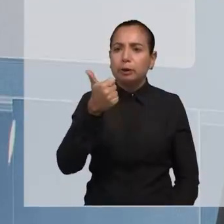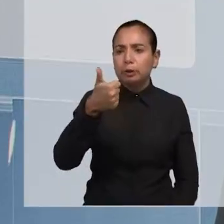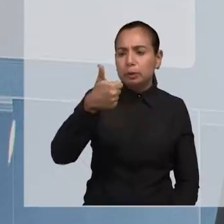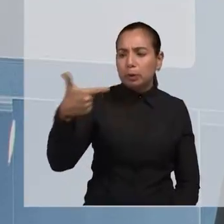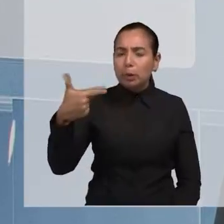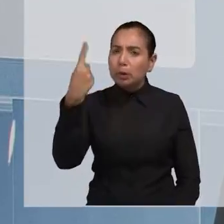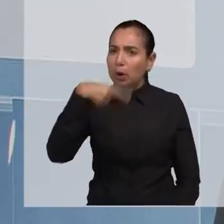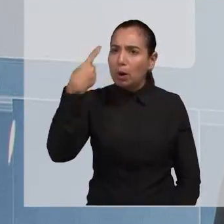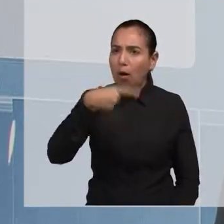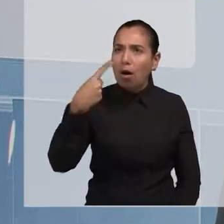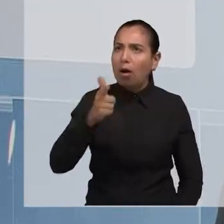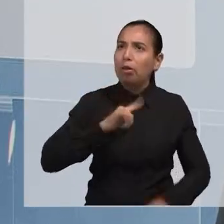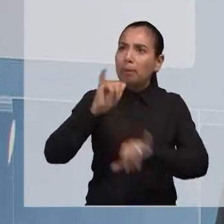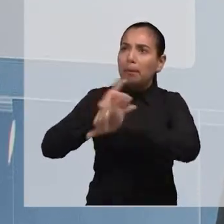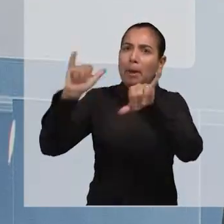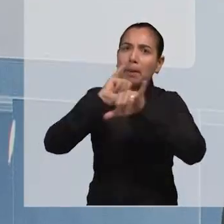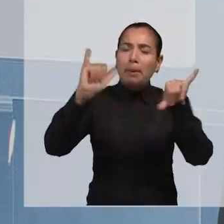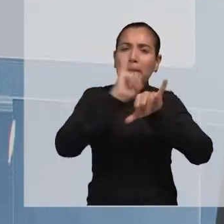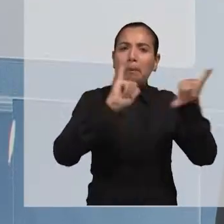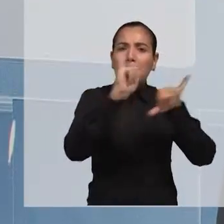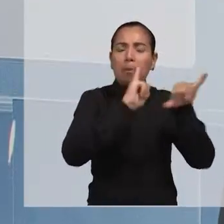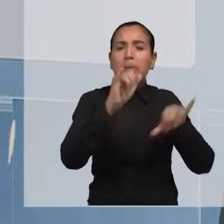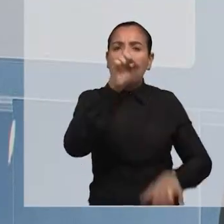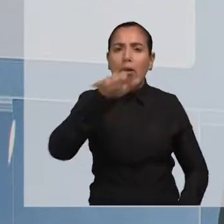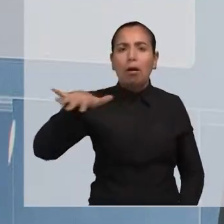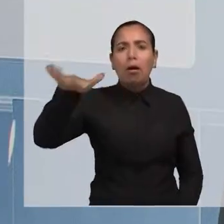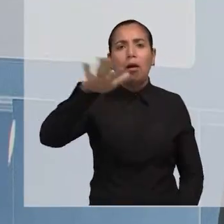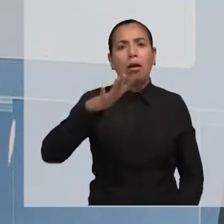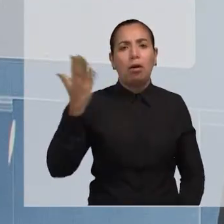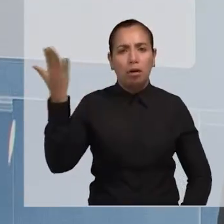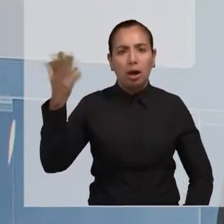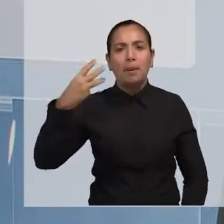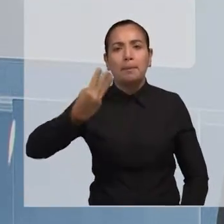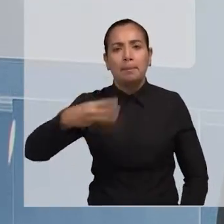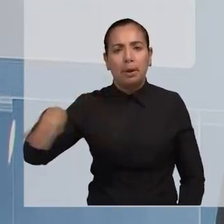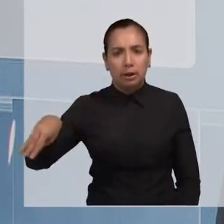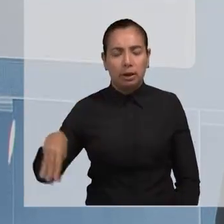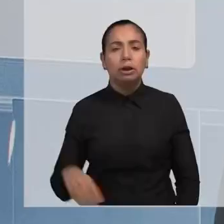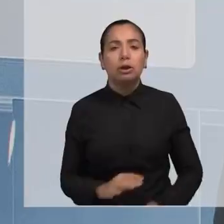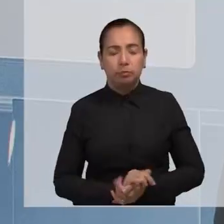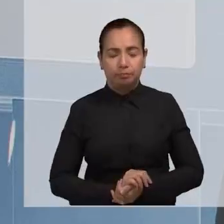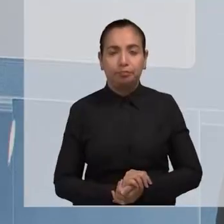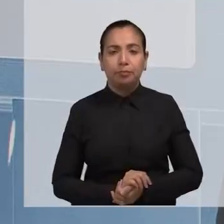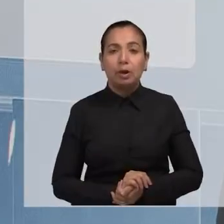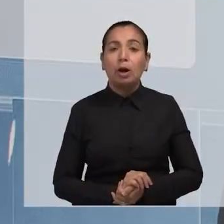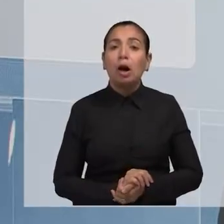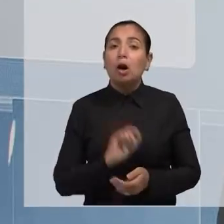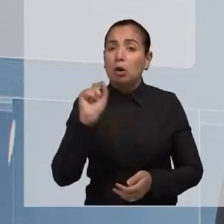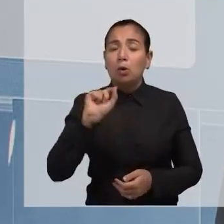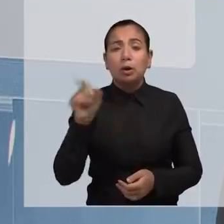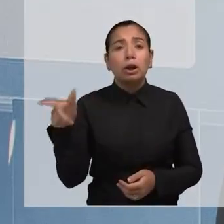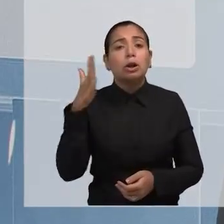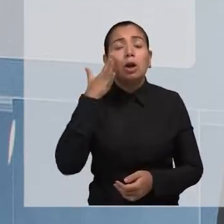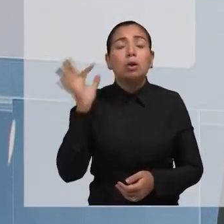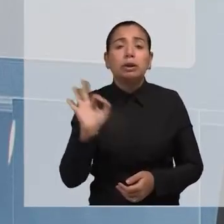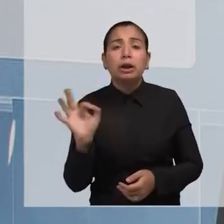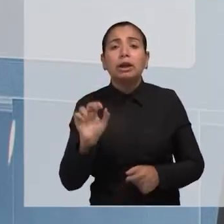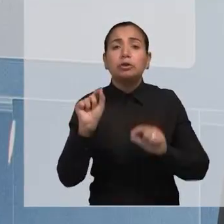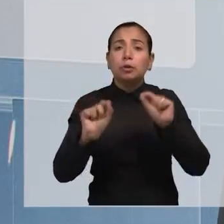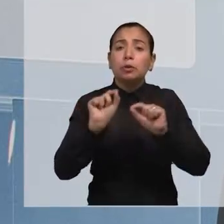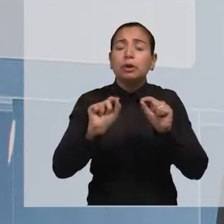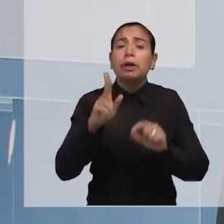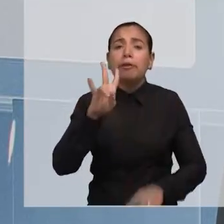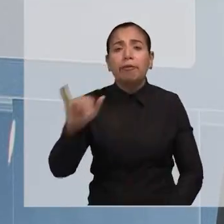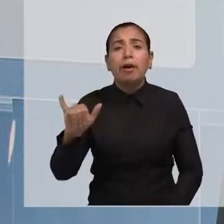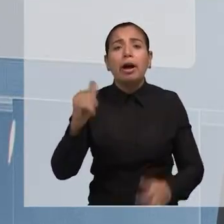horas a um modesto repórter do Maranhão. E parece que ele não entende a dimensão que ele é candidato a presidente e acha que ele vai